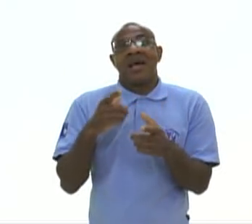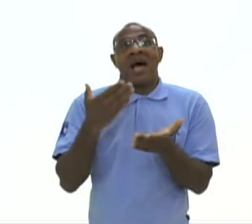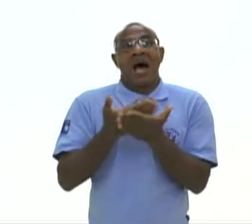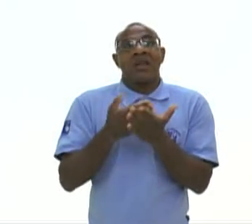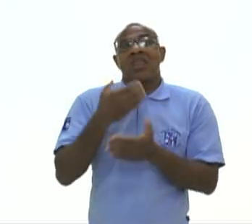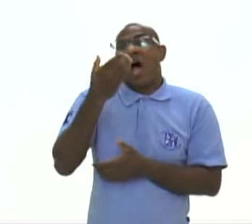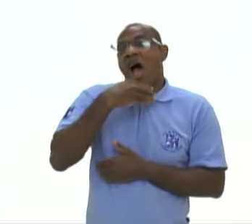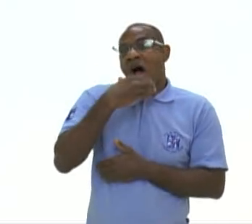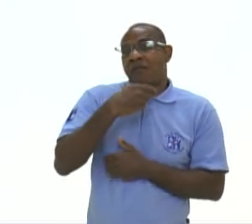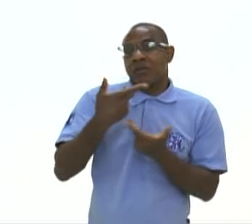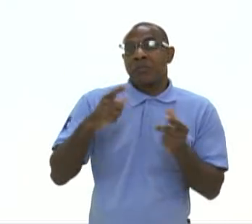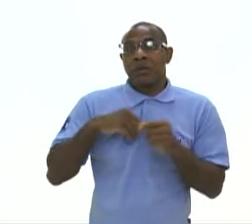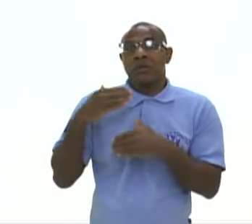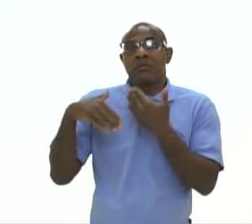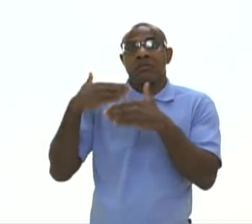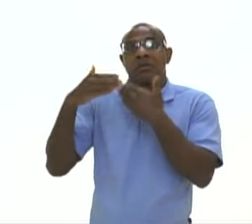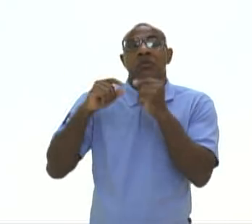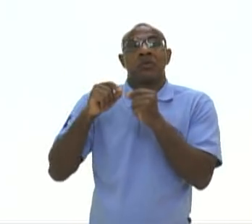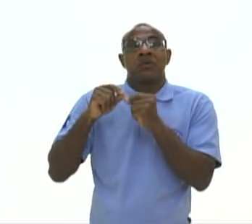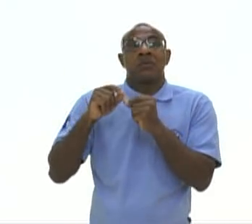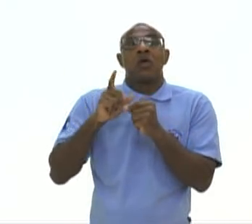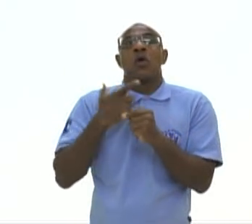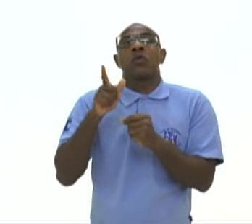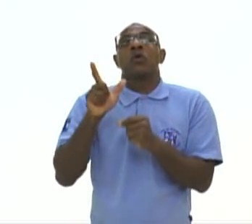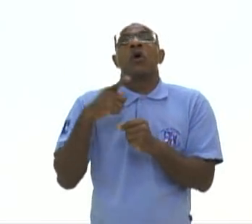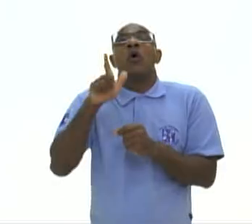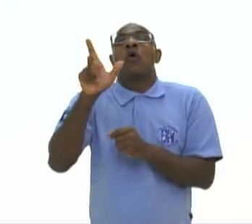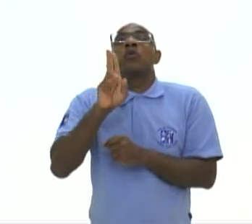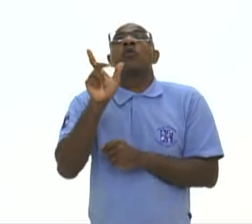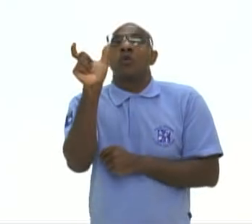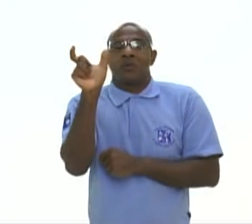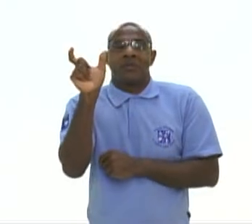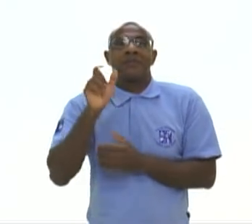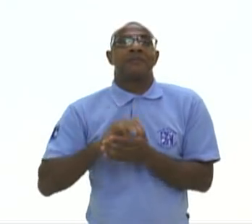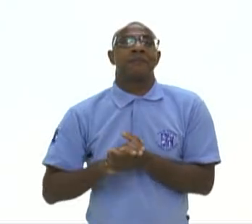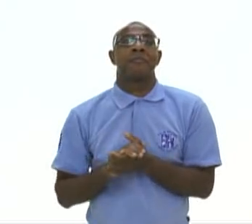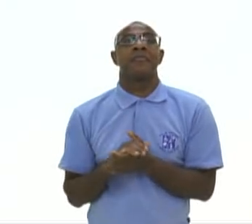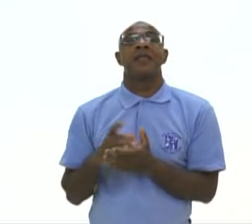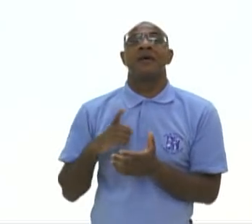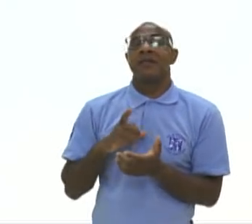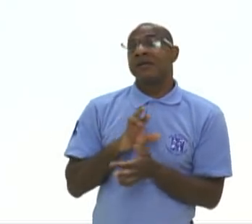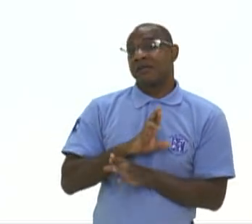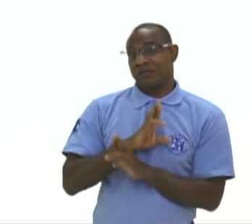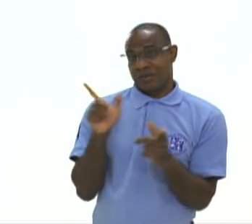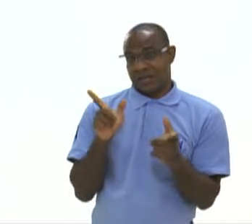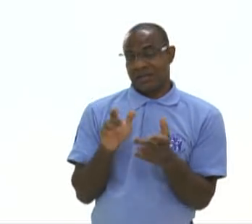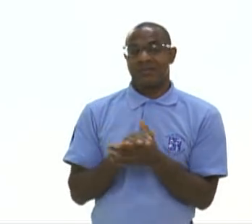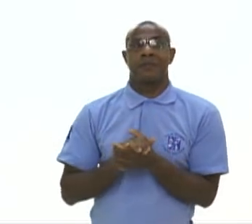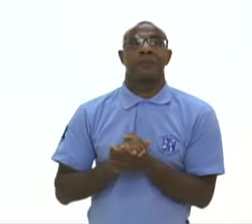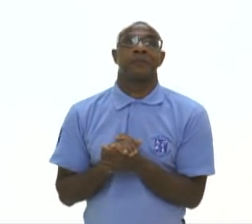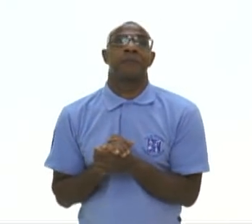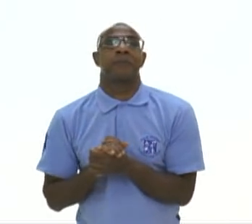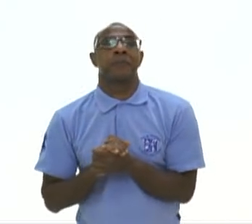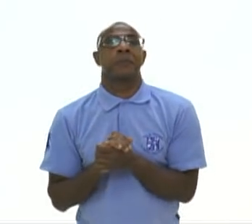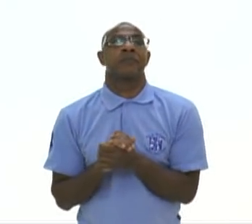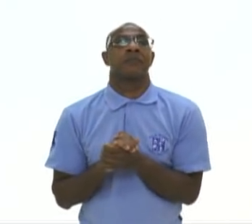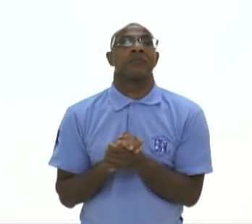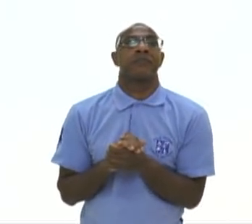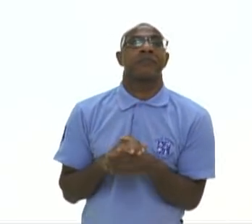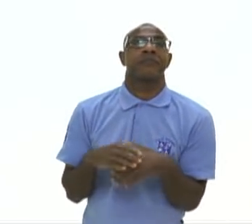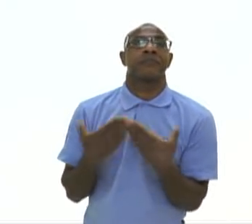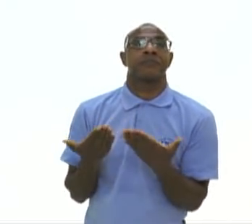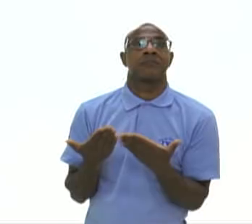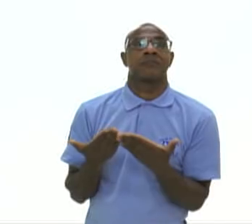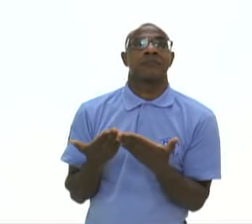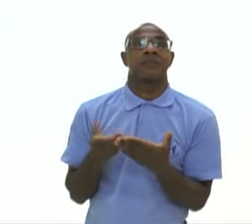que pode se desenvolver o receptáculo floral e não o ovário. E aí a gente vai ter frutos diferentes.